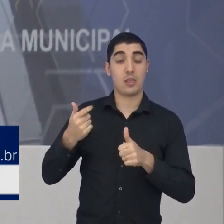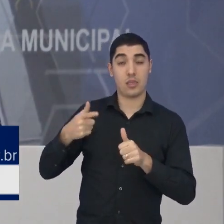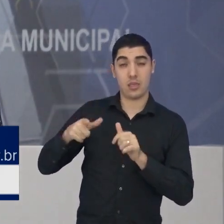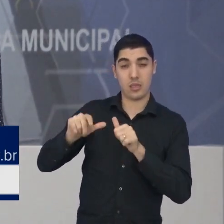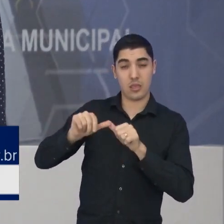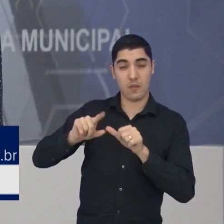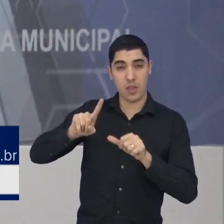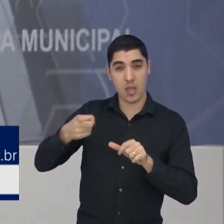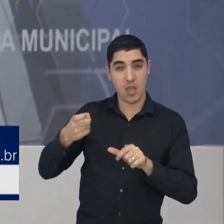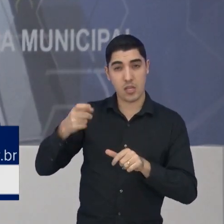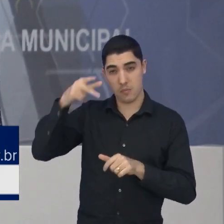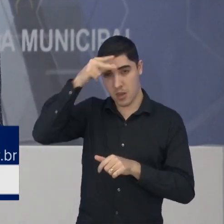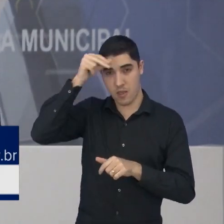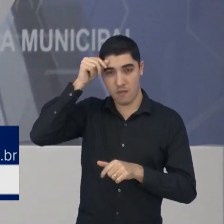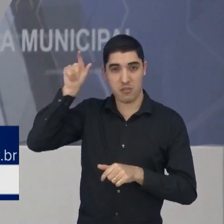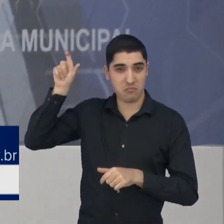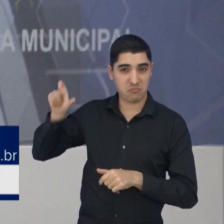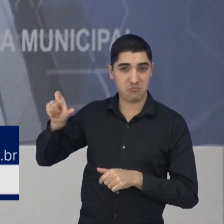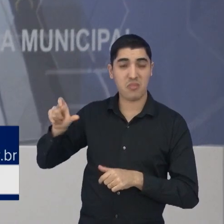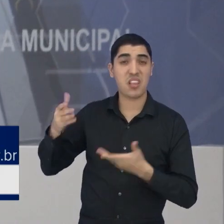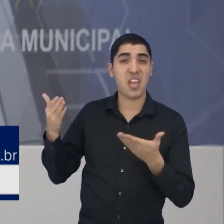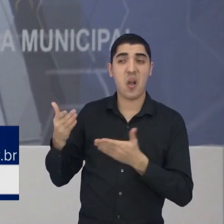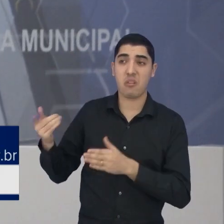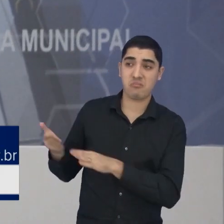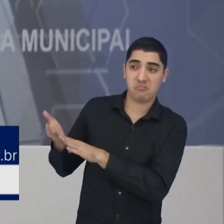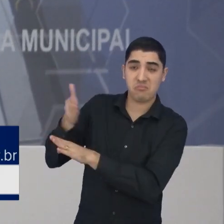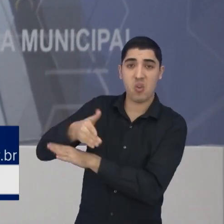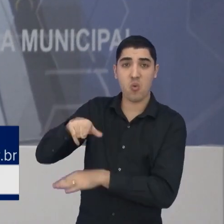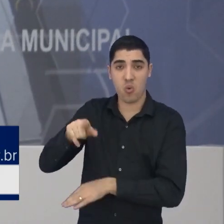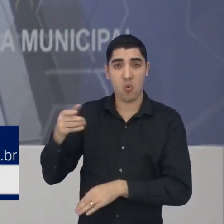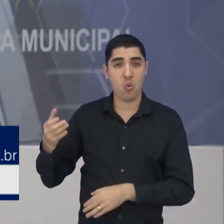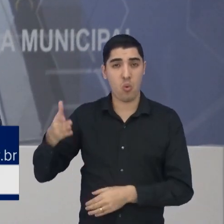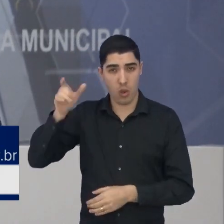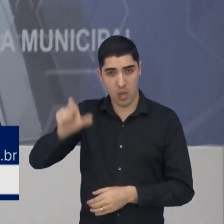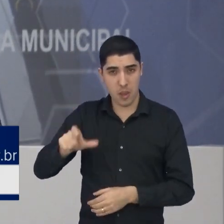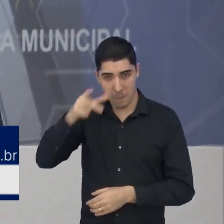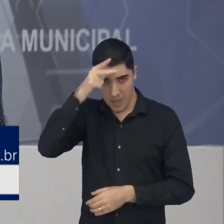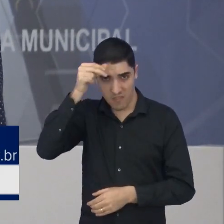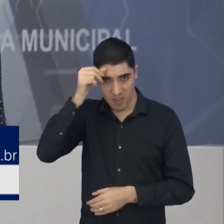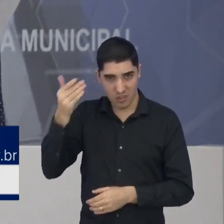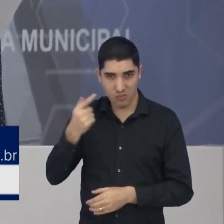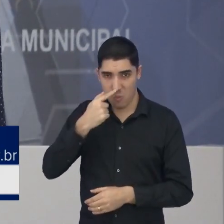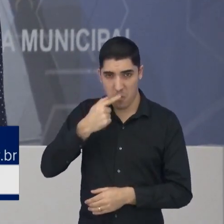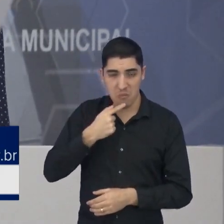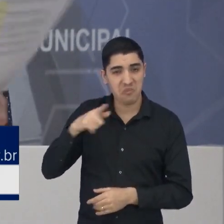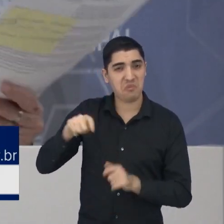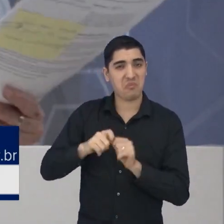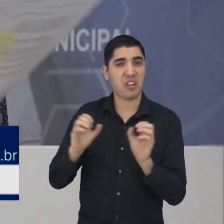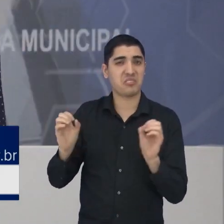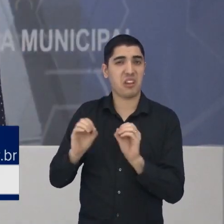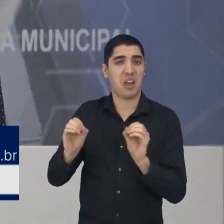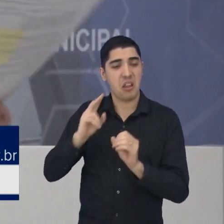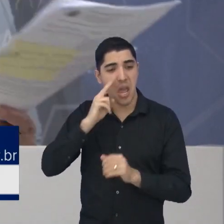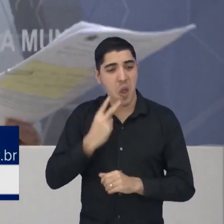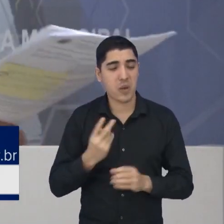que agora com o prefeito exercício também, que não faz reconhecimento nenhum. A burocracia dos artistas é